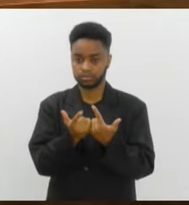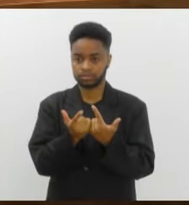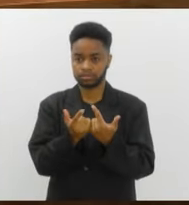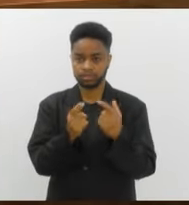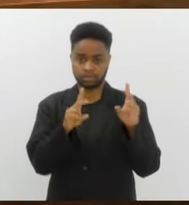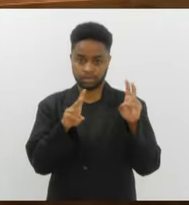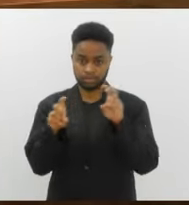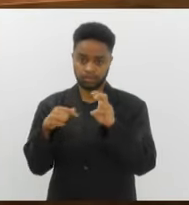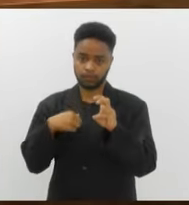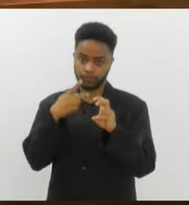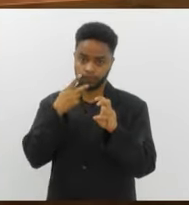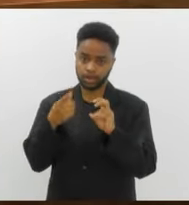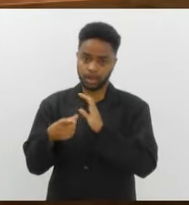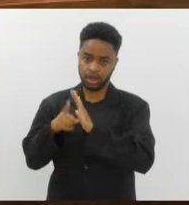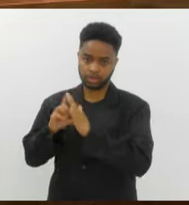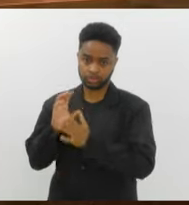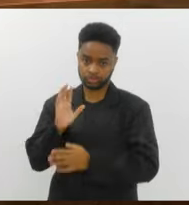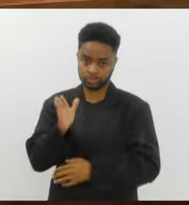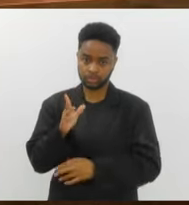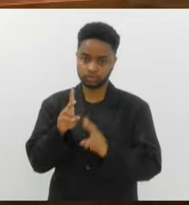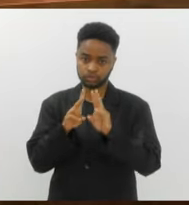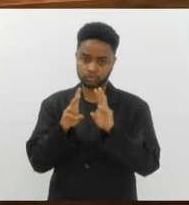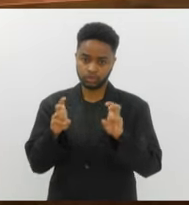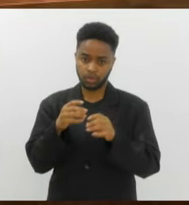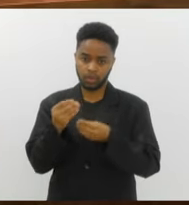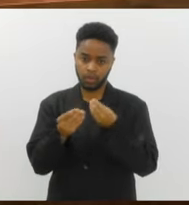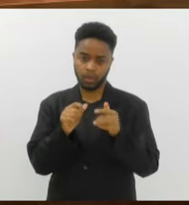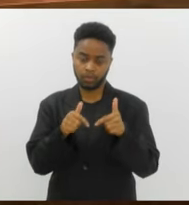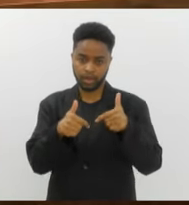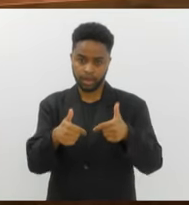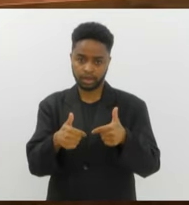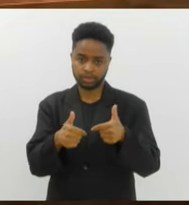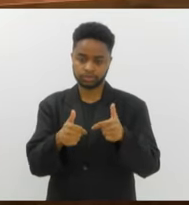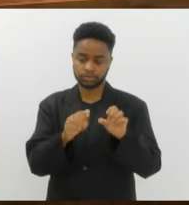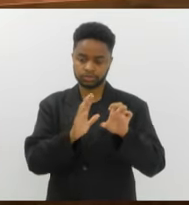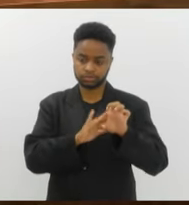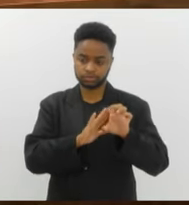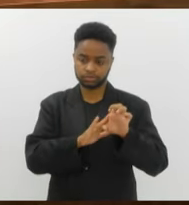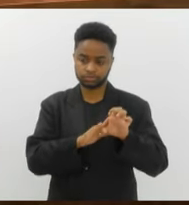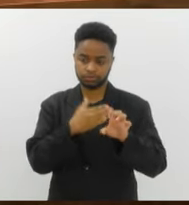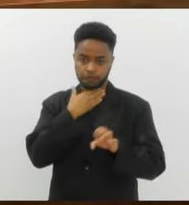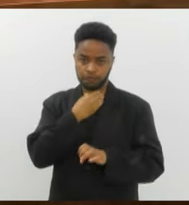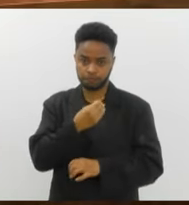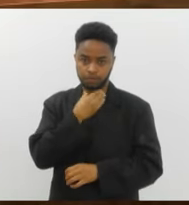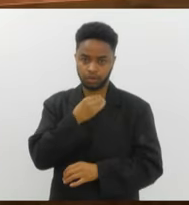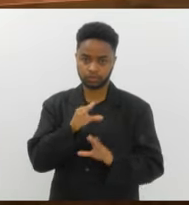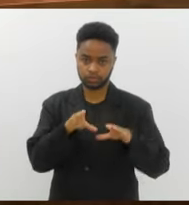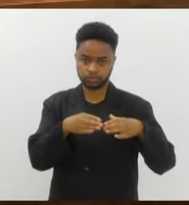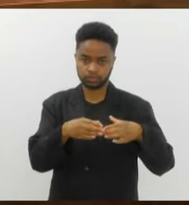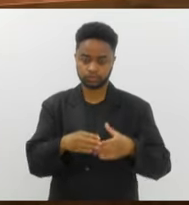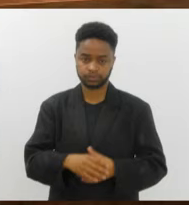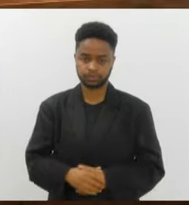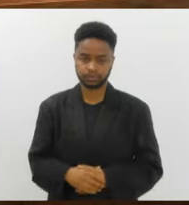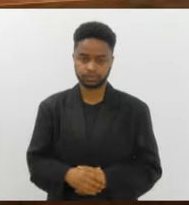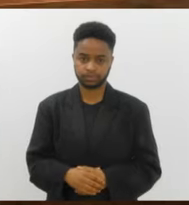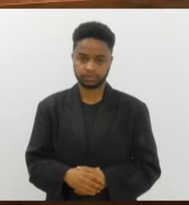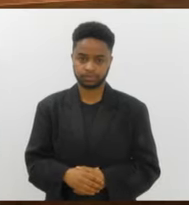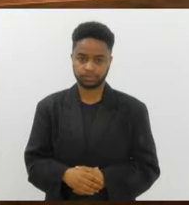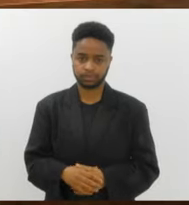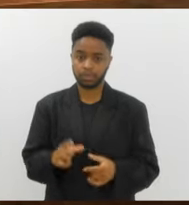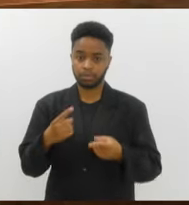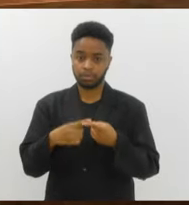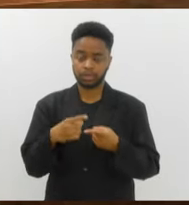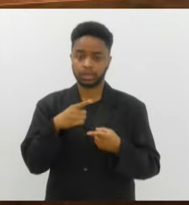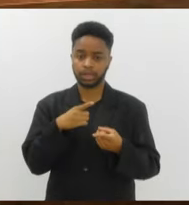havia falado aqui no início, da hipocrisia da esquerda. São hipócritas. Dois pesos,